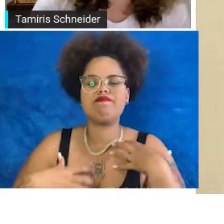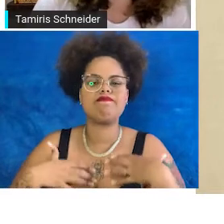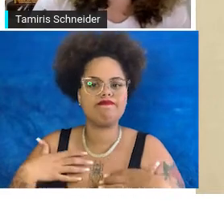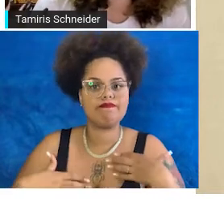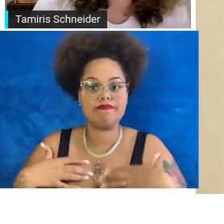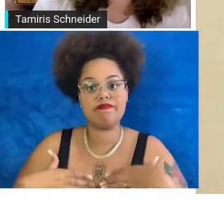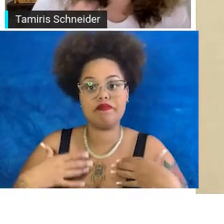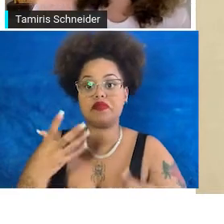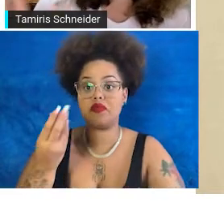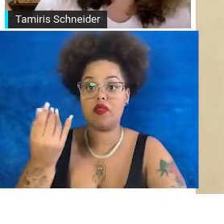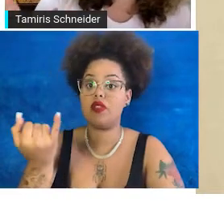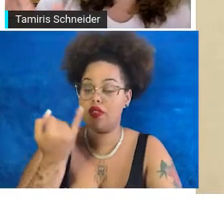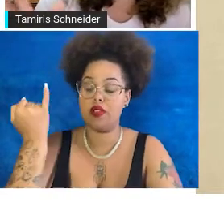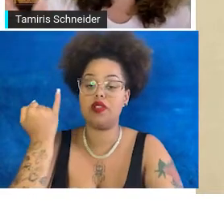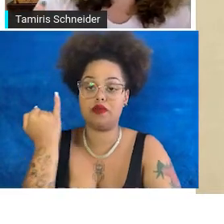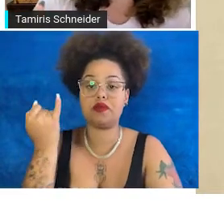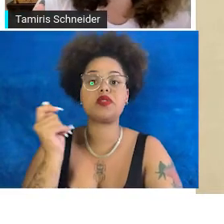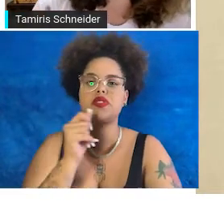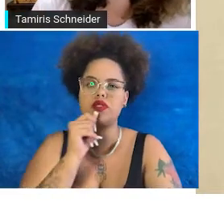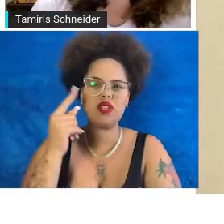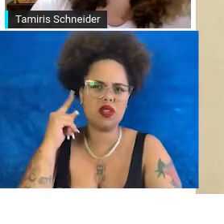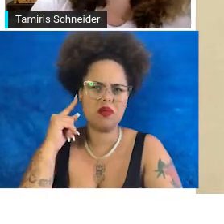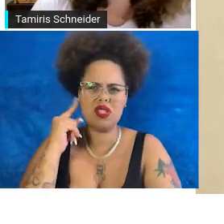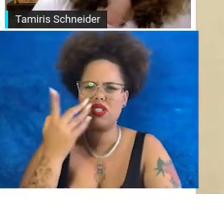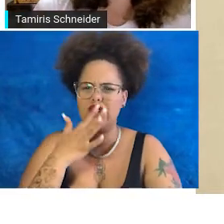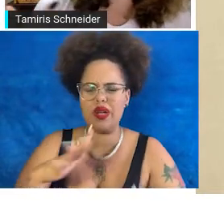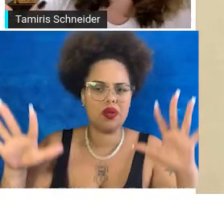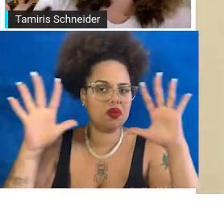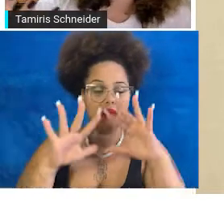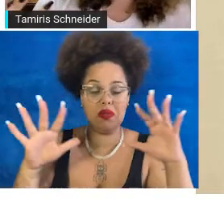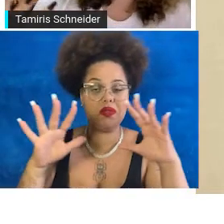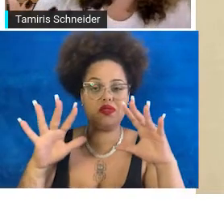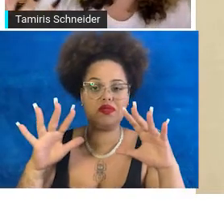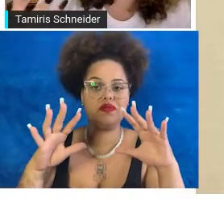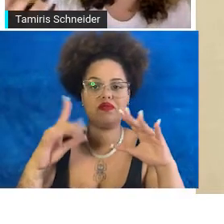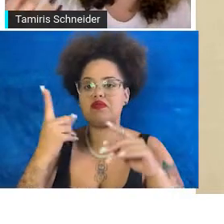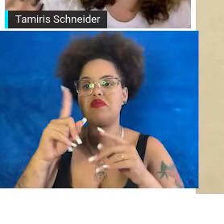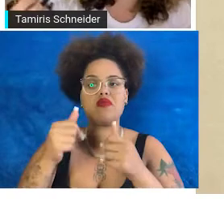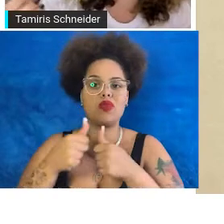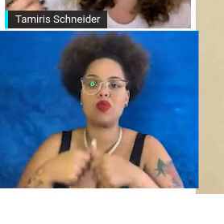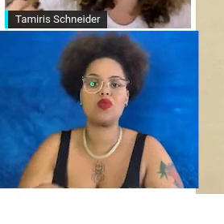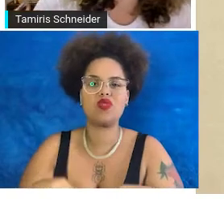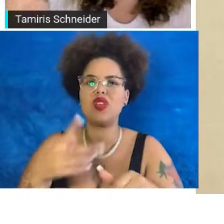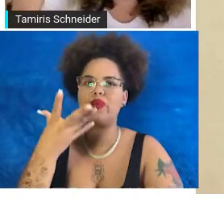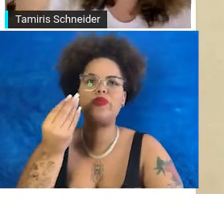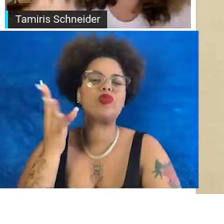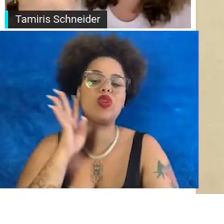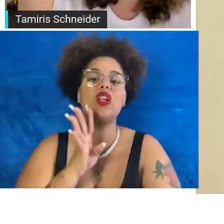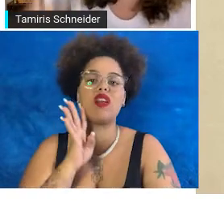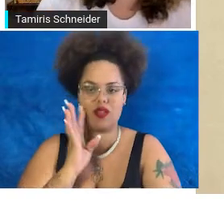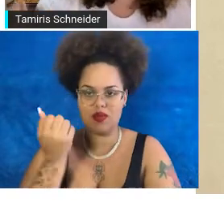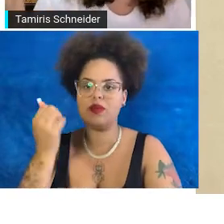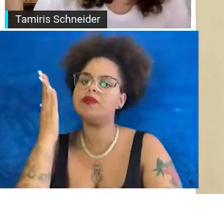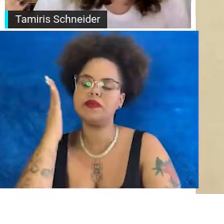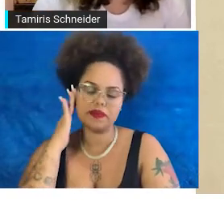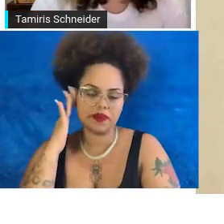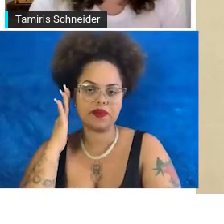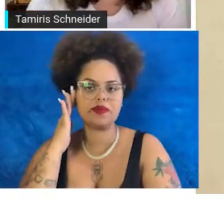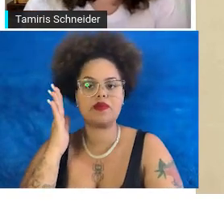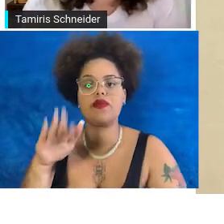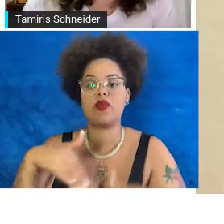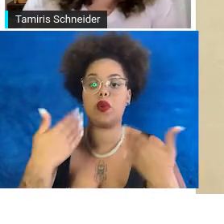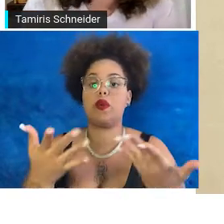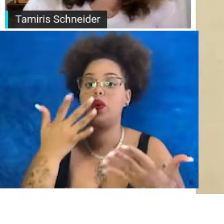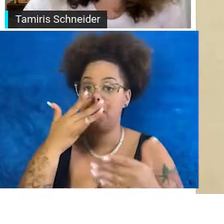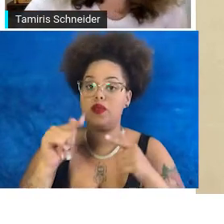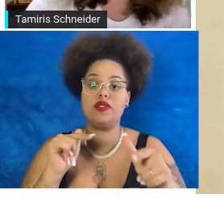e é muito importante. Sem pensar uma paleta de cor, a gente não fica uma coisa muito legal. A gente tem que saber quais as cores a